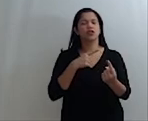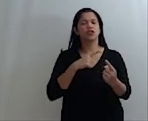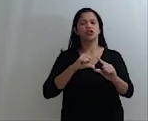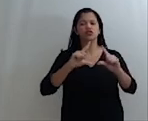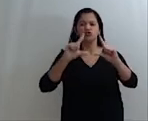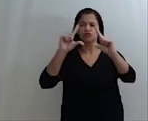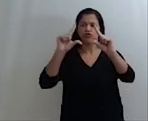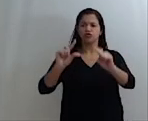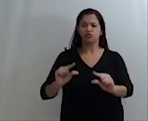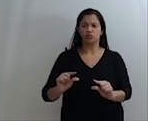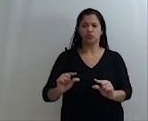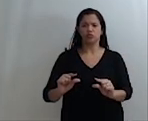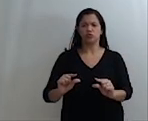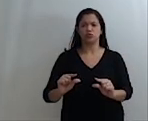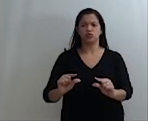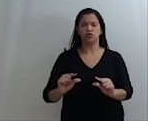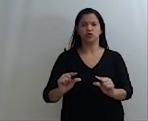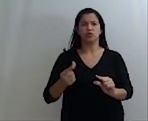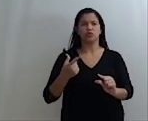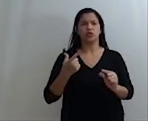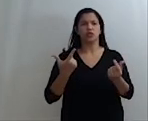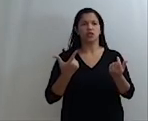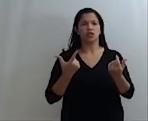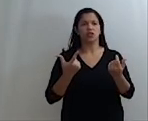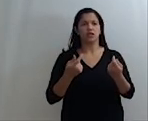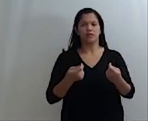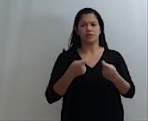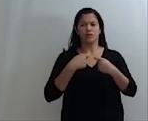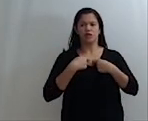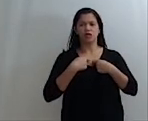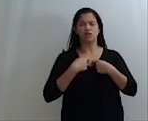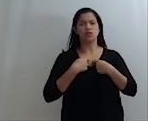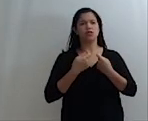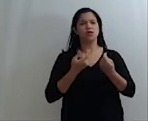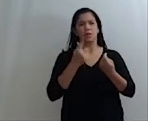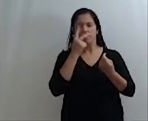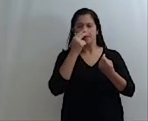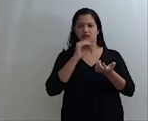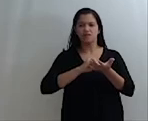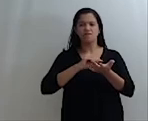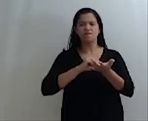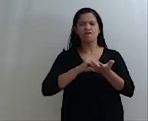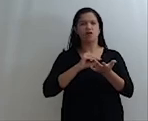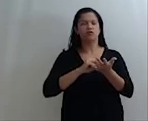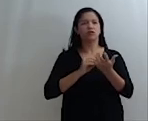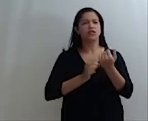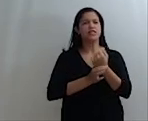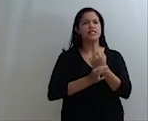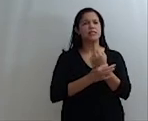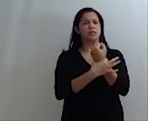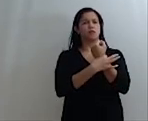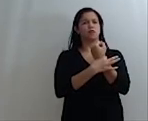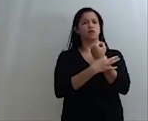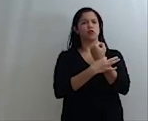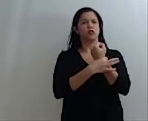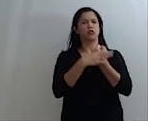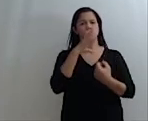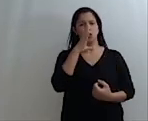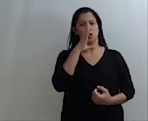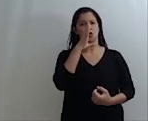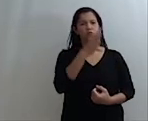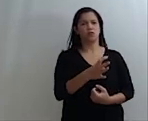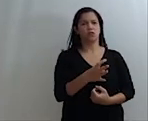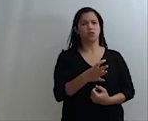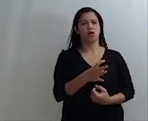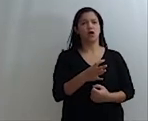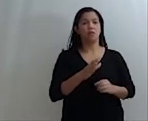eh qualquer insegurança quanto à sua utilização em uma sentença condenatória mas o que vemos infelizmente é uma